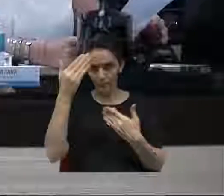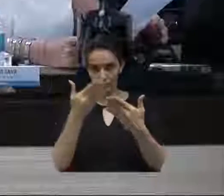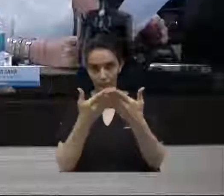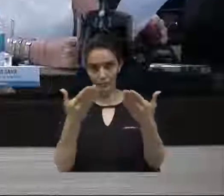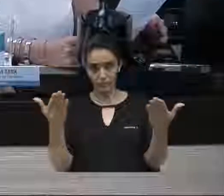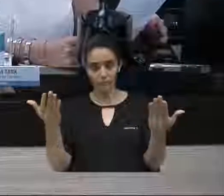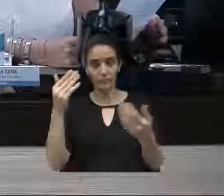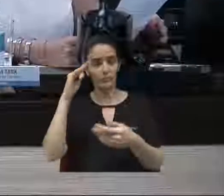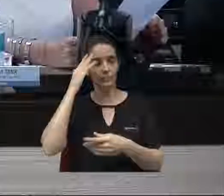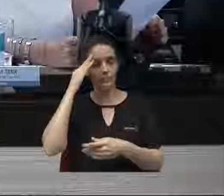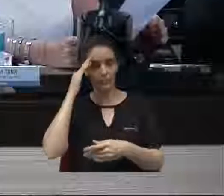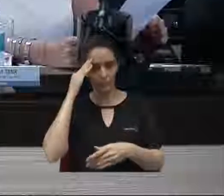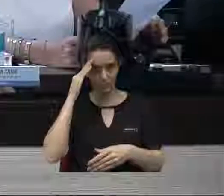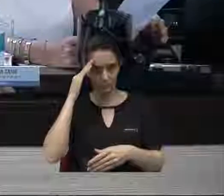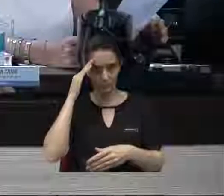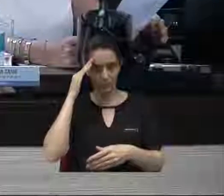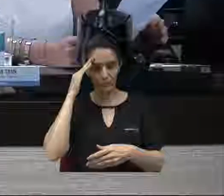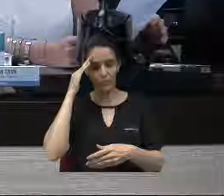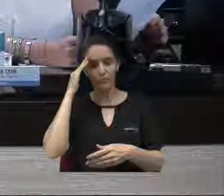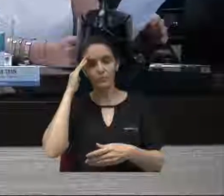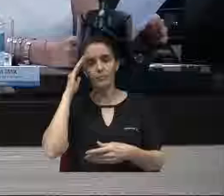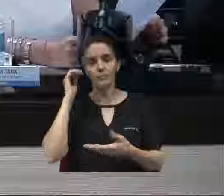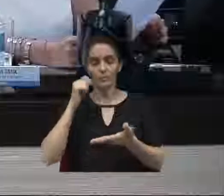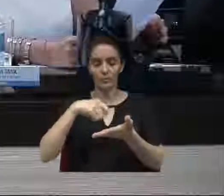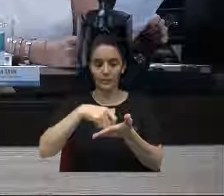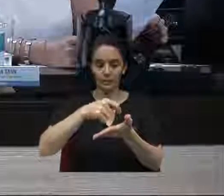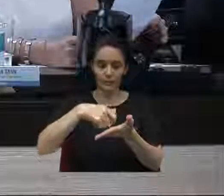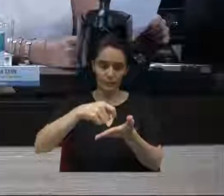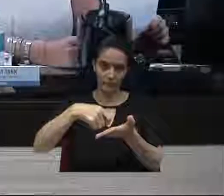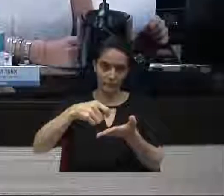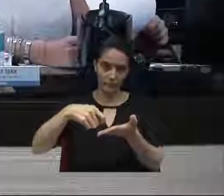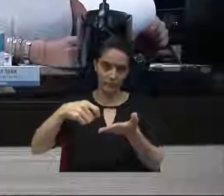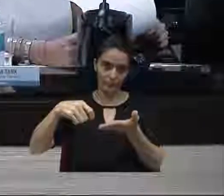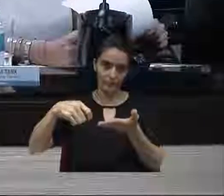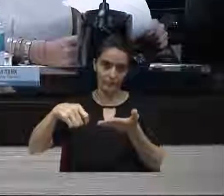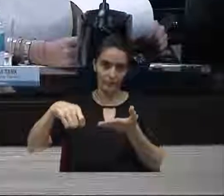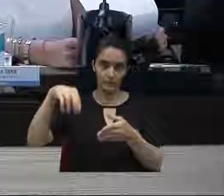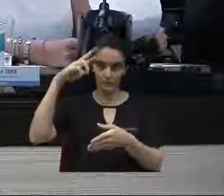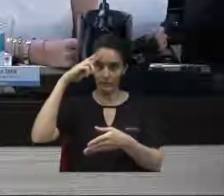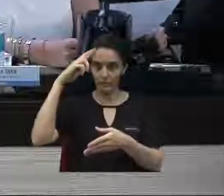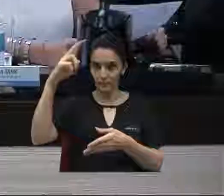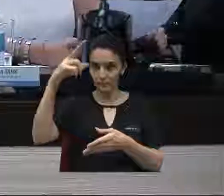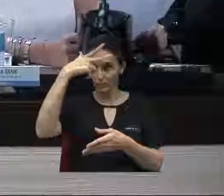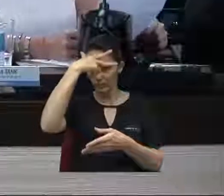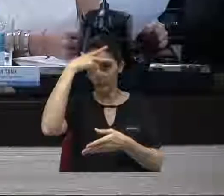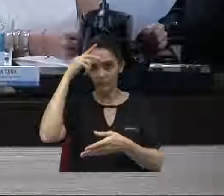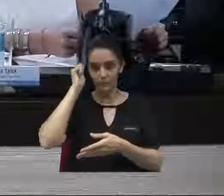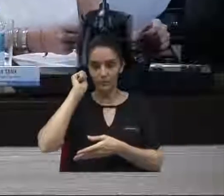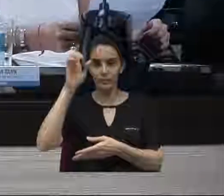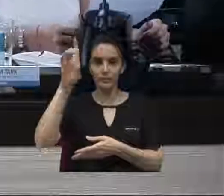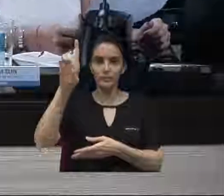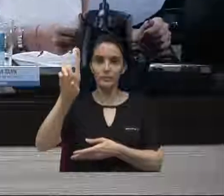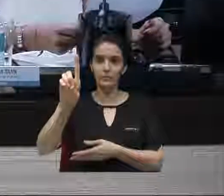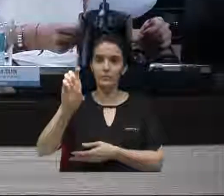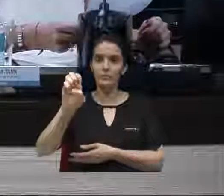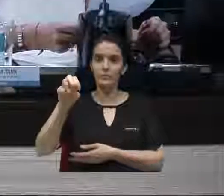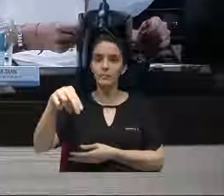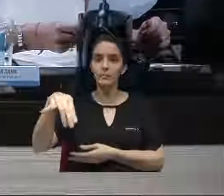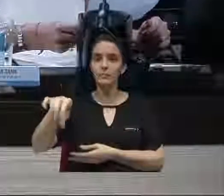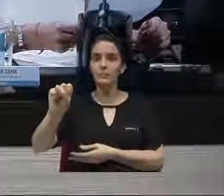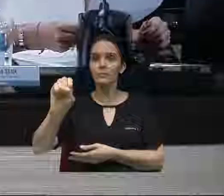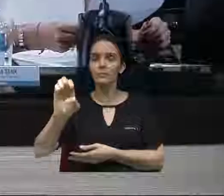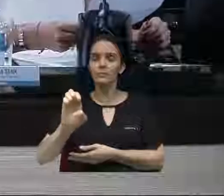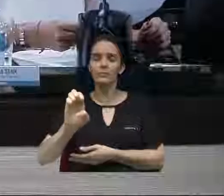Vossa Excelência, apresento neste ensejo meus protestos de autoestima e distinta consideração. Atenciosamente, Denise